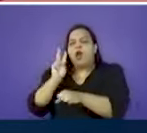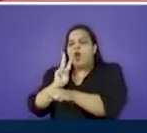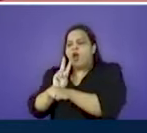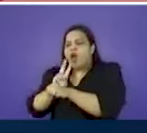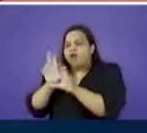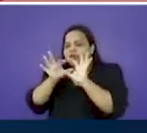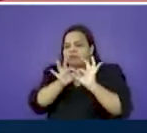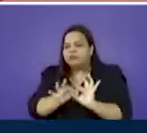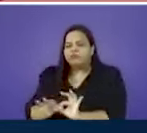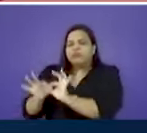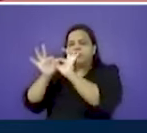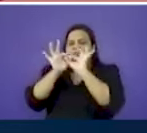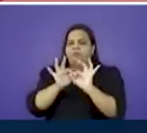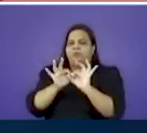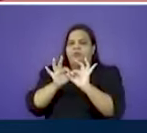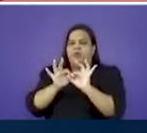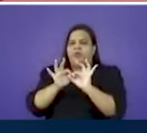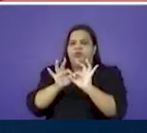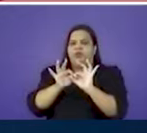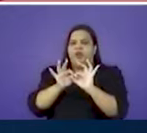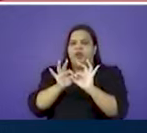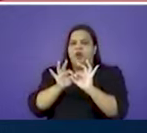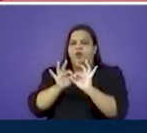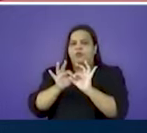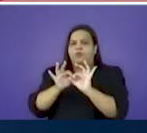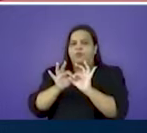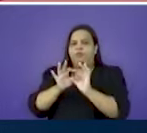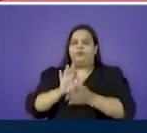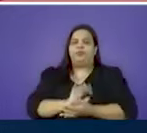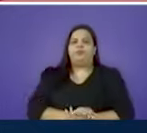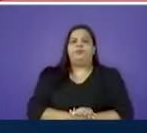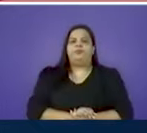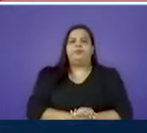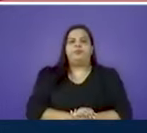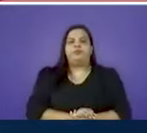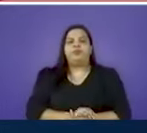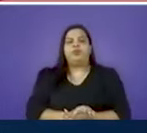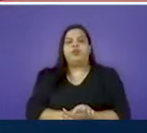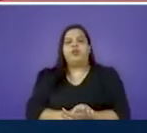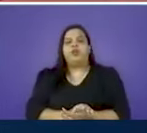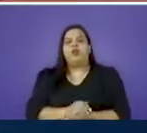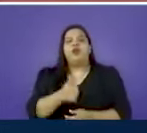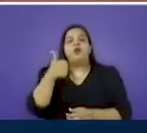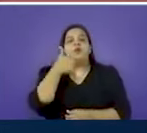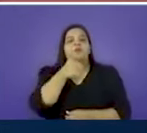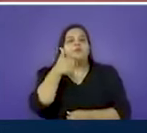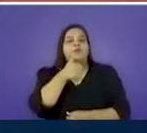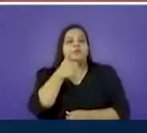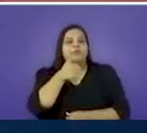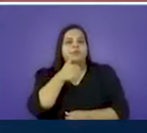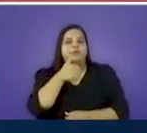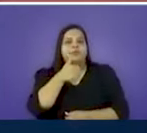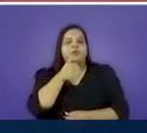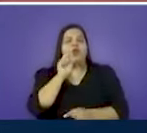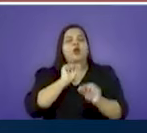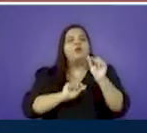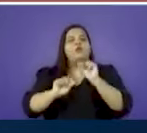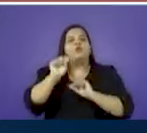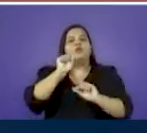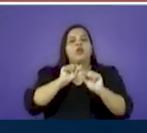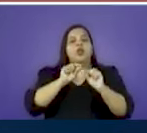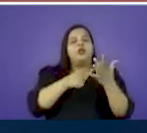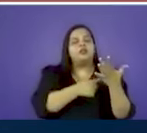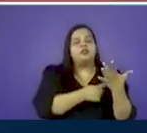comunhão, conservarmos essa coinonia. A primeira atitude, ela é mostrada a